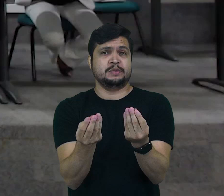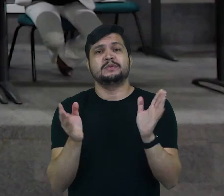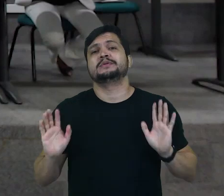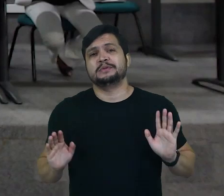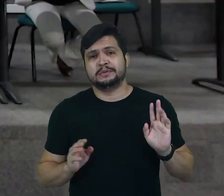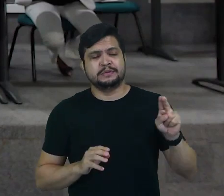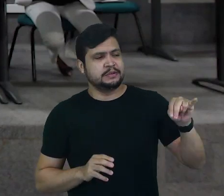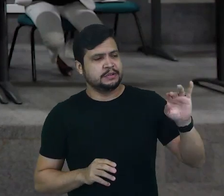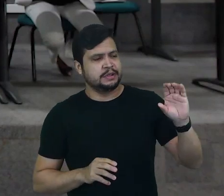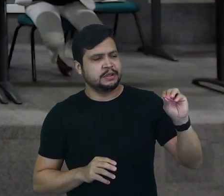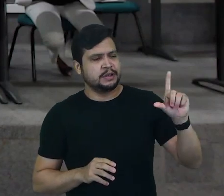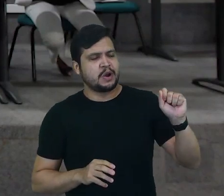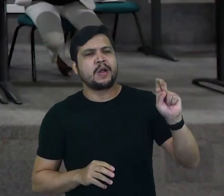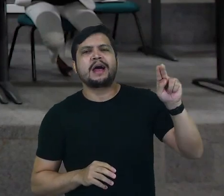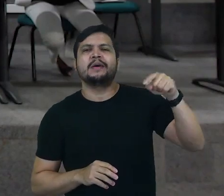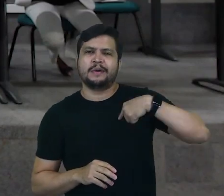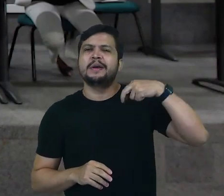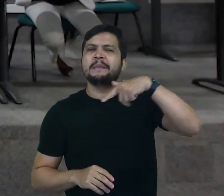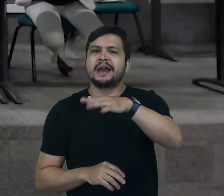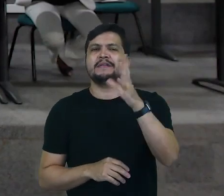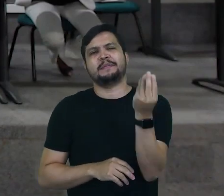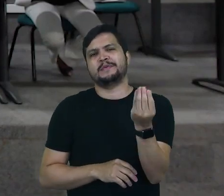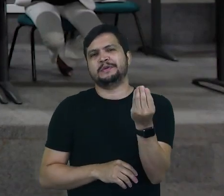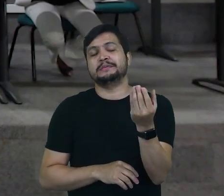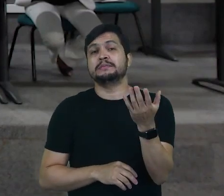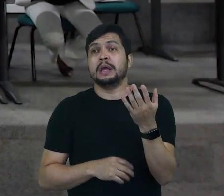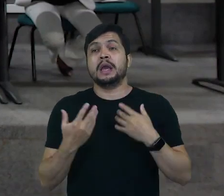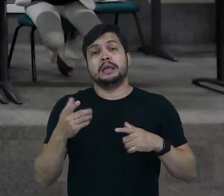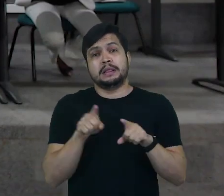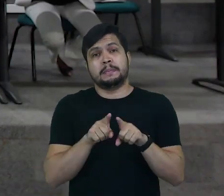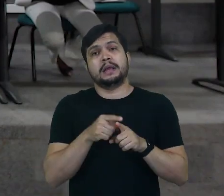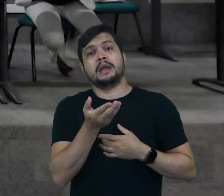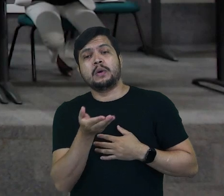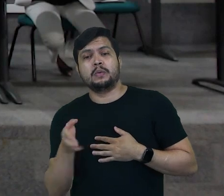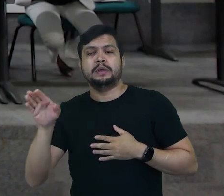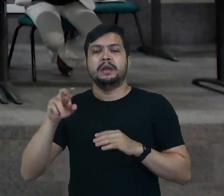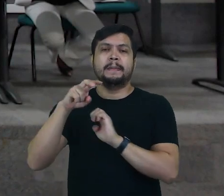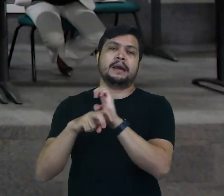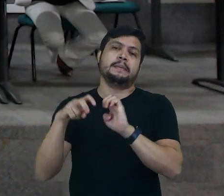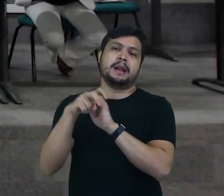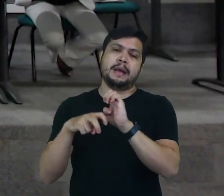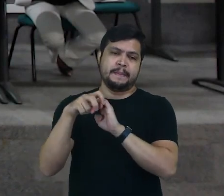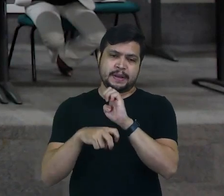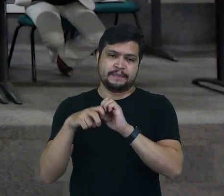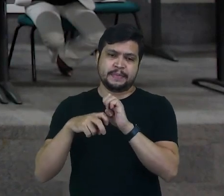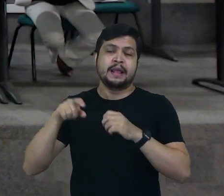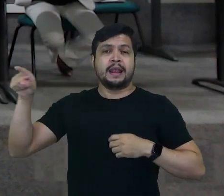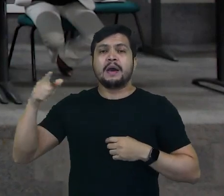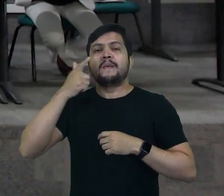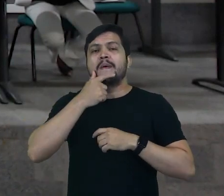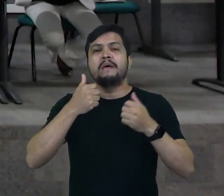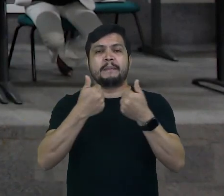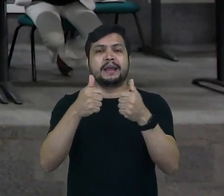caminhava muito, Nicolau, porque eu caminhava para Ipaúva e quando eu ia para Embrapa, era super comum o motorista me esquecia no